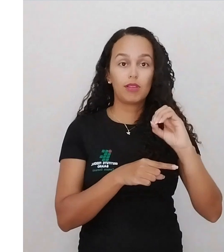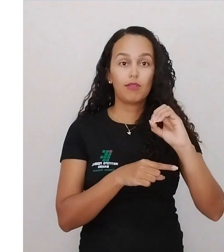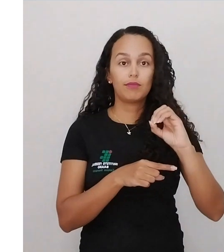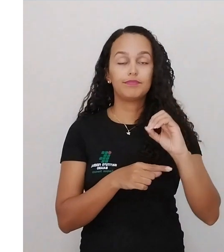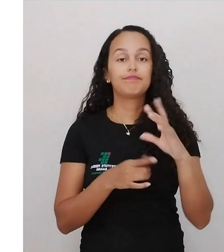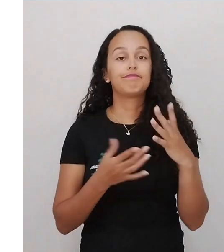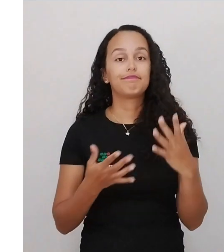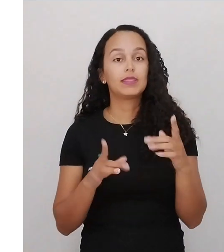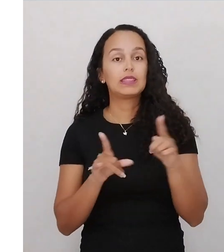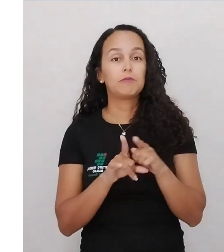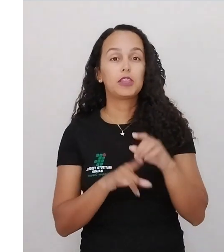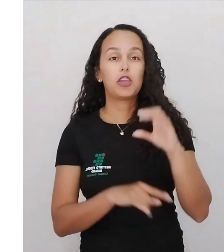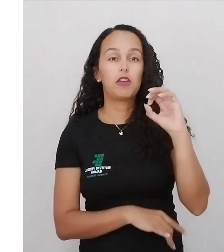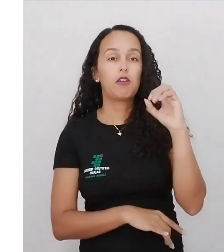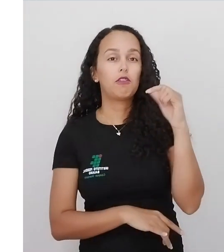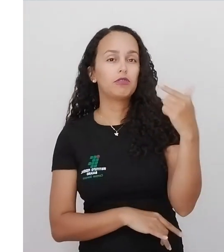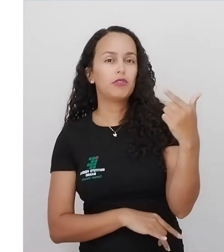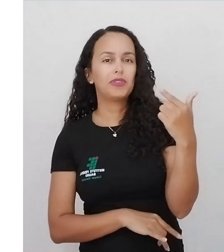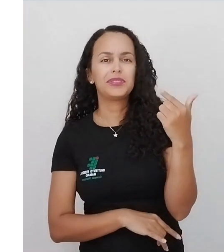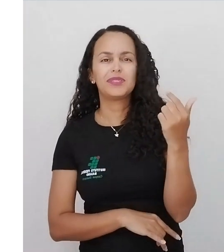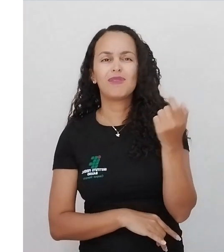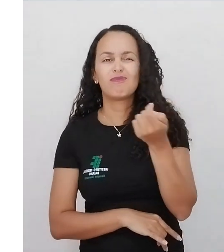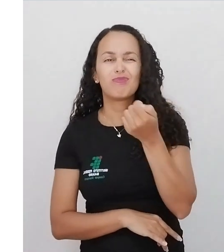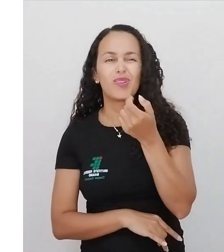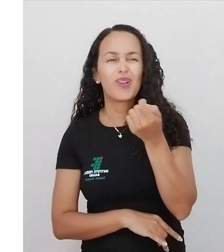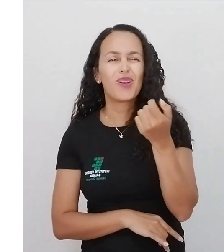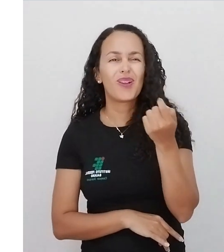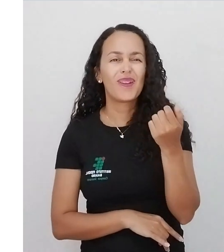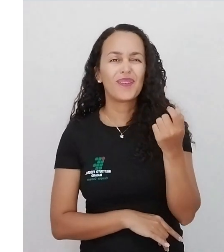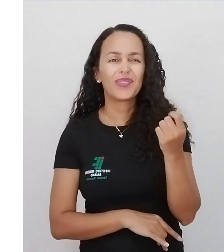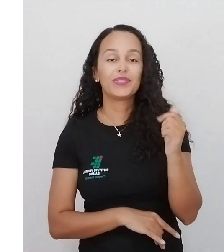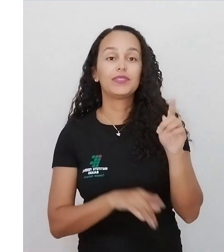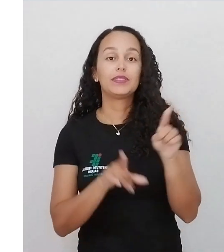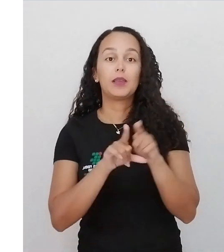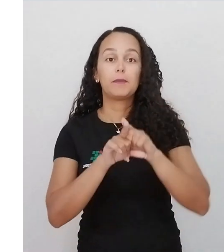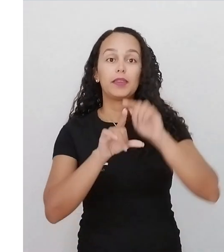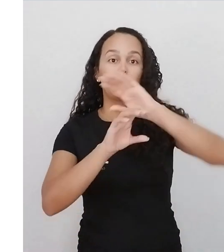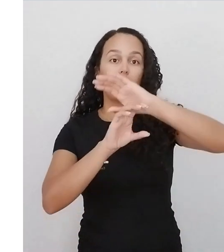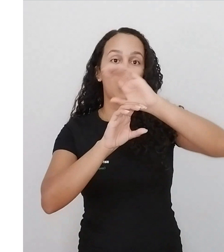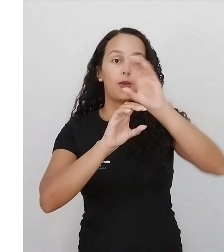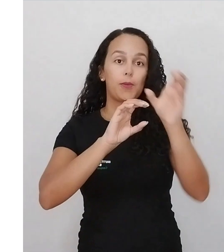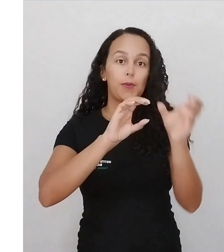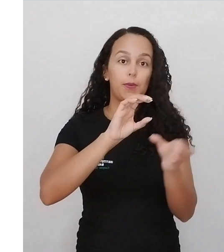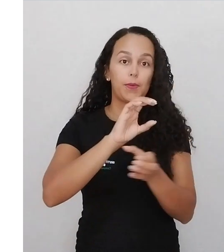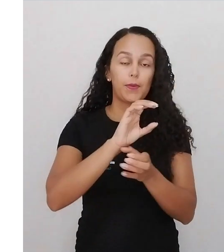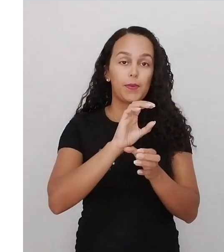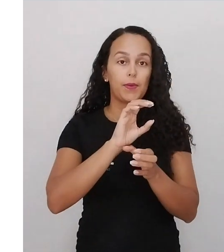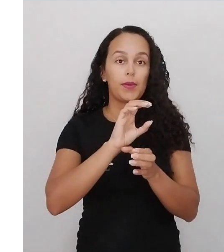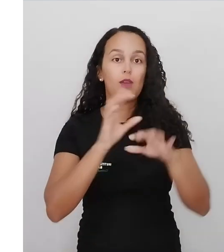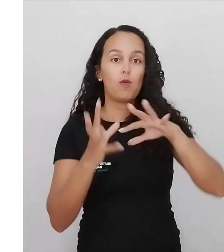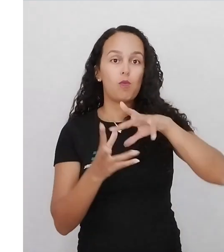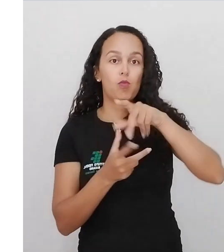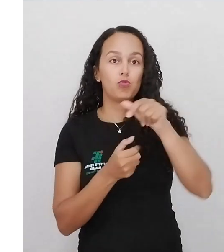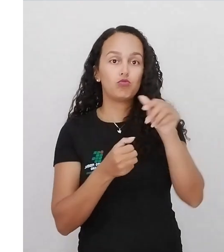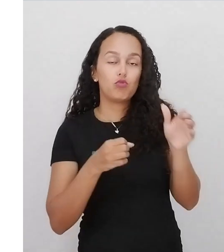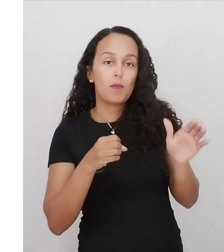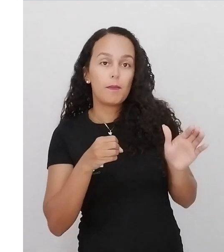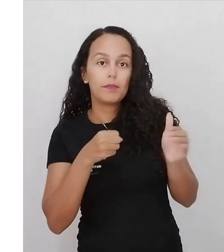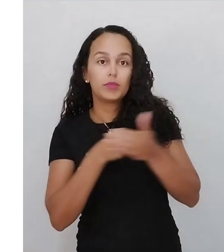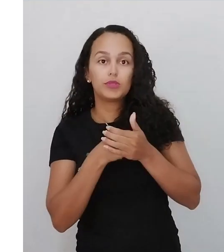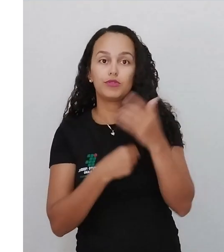o gás oxigênio e com isso, né, nós não tínhamos, né, a nossa camada de ozônio para proteger o planeta. Então o planeta estava ali,